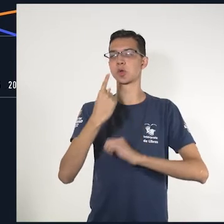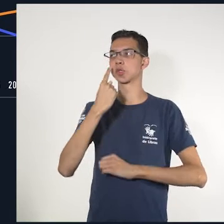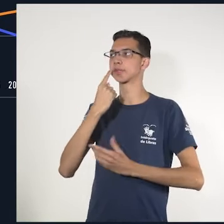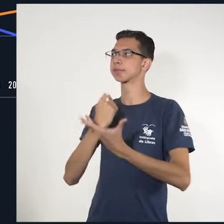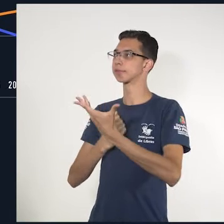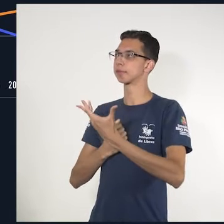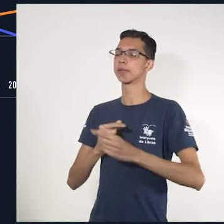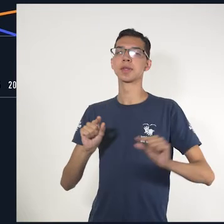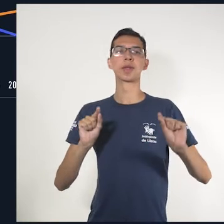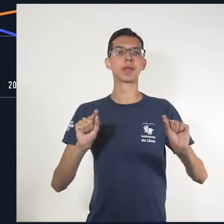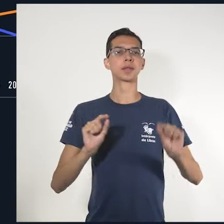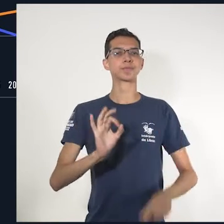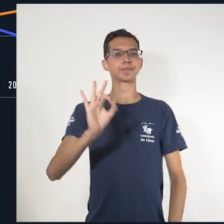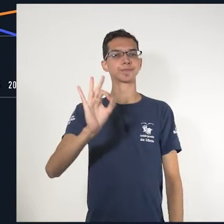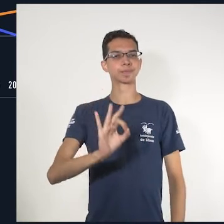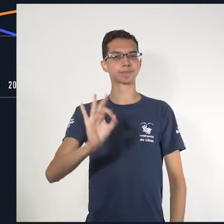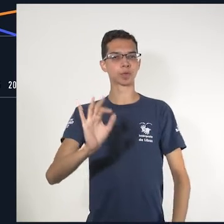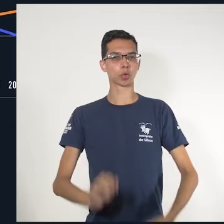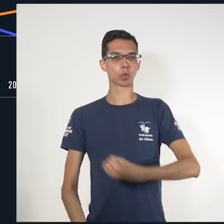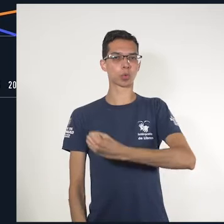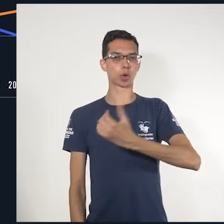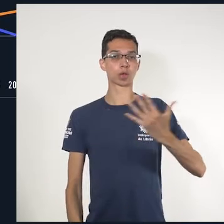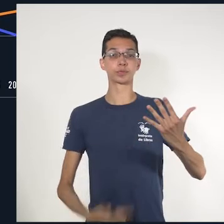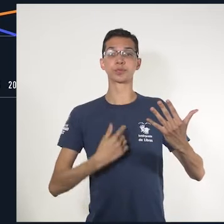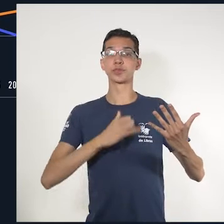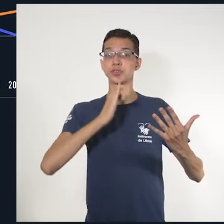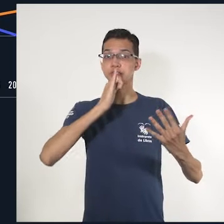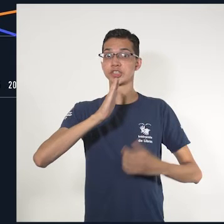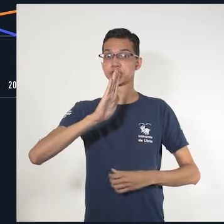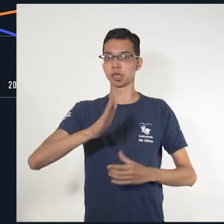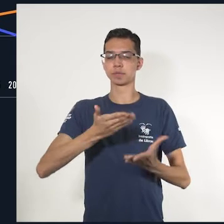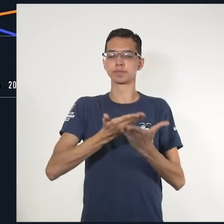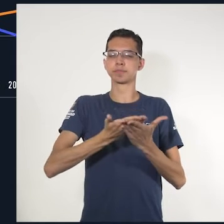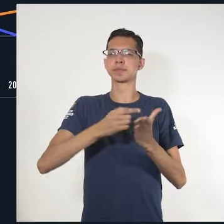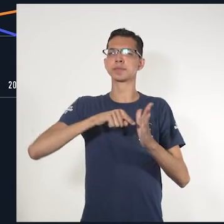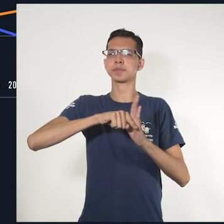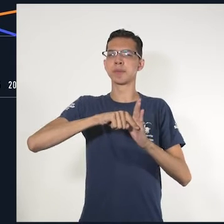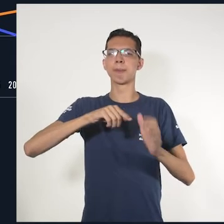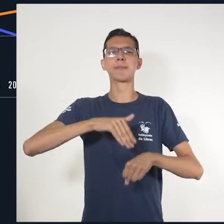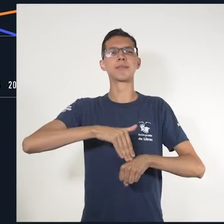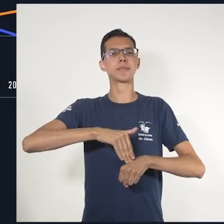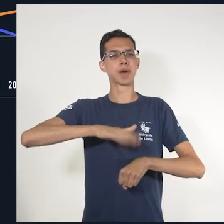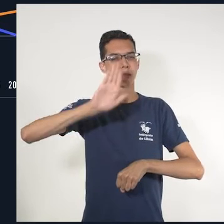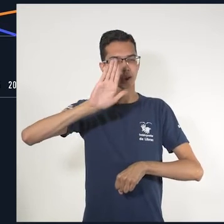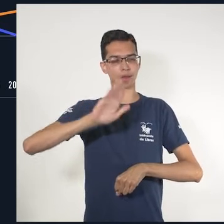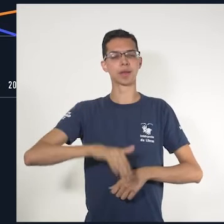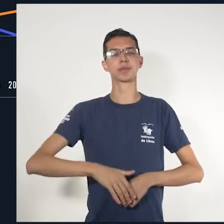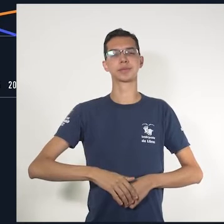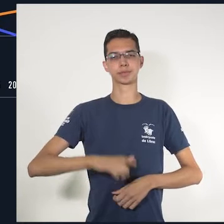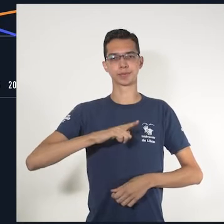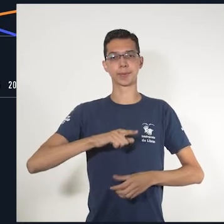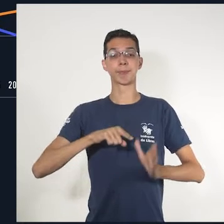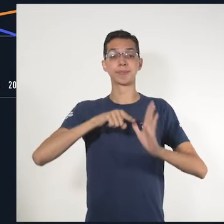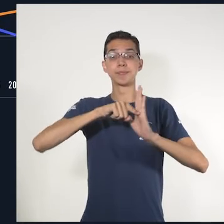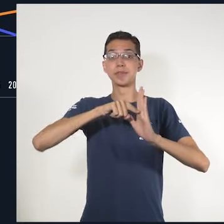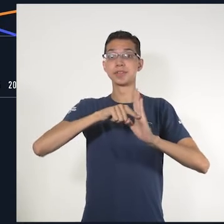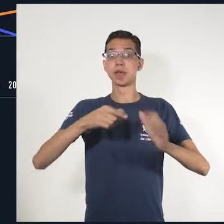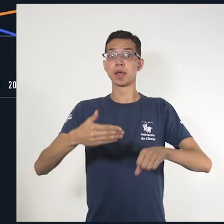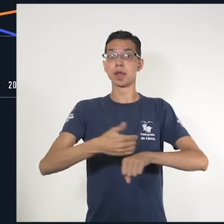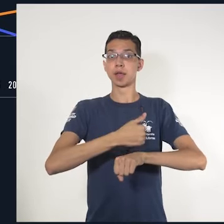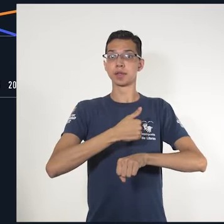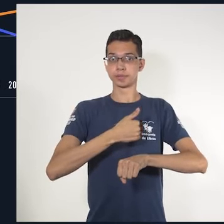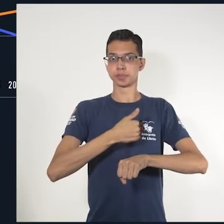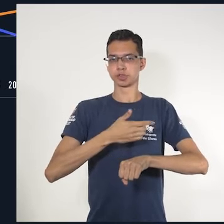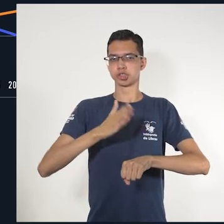números preliminares, como eu disse, nós vamos ainda aprofundar esses estudos, aliás, eles estão sendo aprofundados nessa pesquisa muito ampla que está sendo